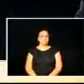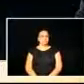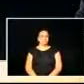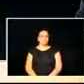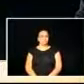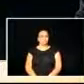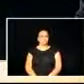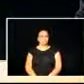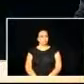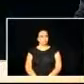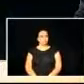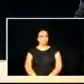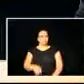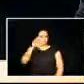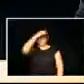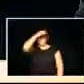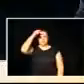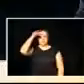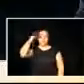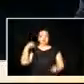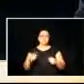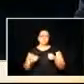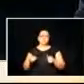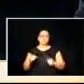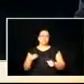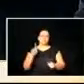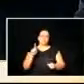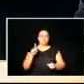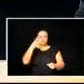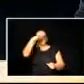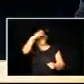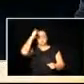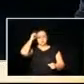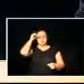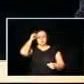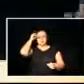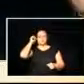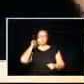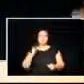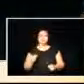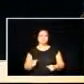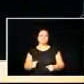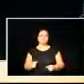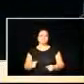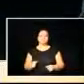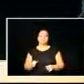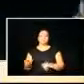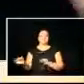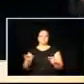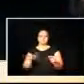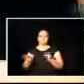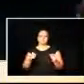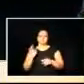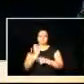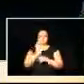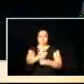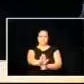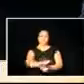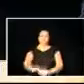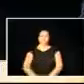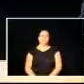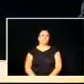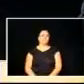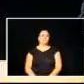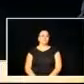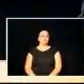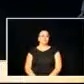um líder, às vezes defendendo um projeto. Você vê, quero parabenizar com isso, usar aqui o nosso